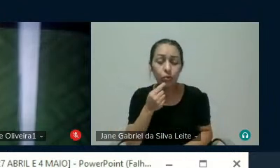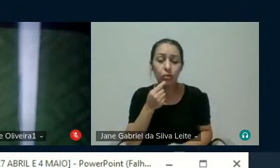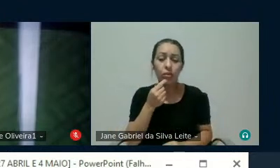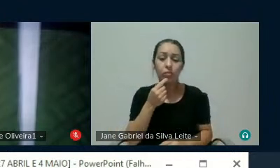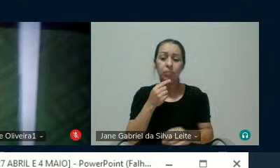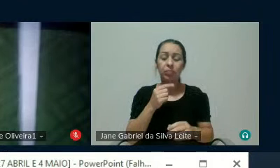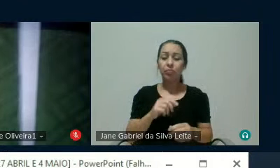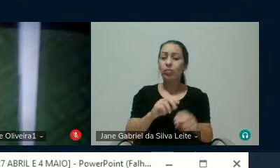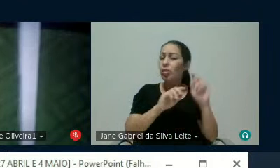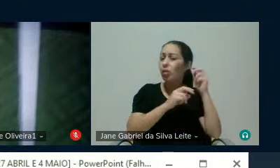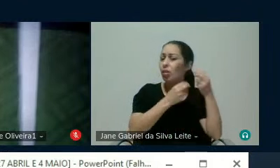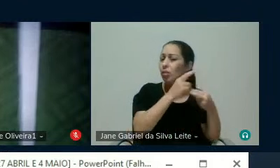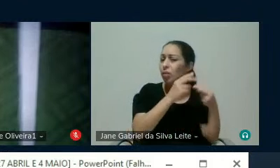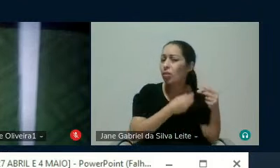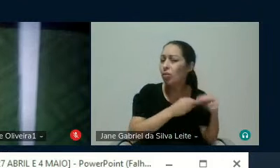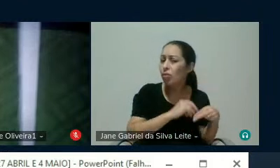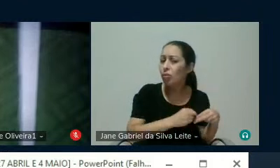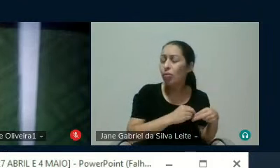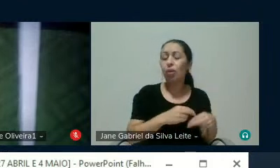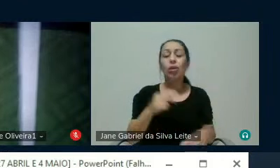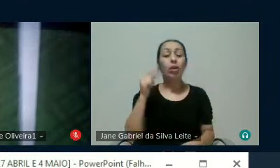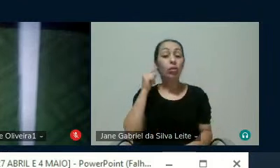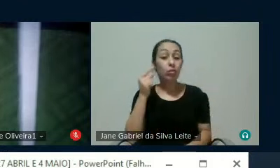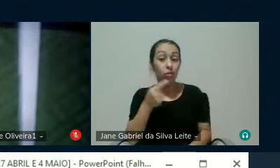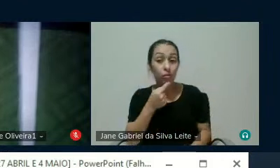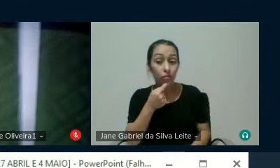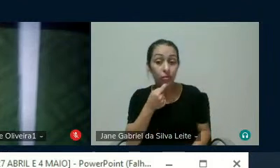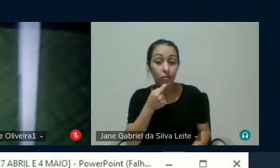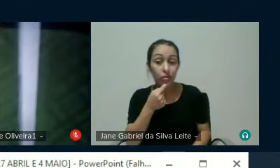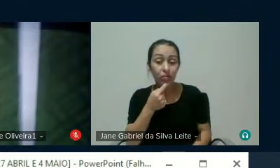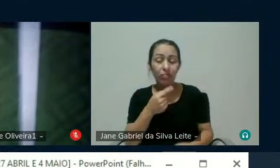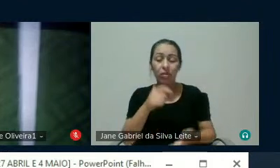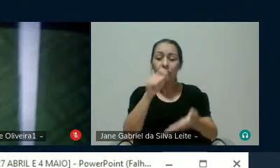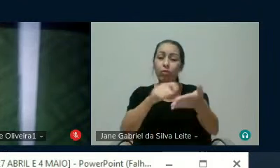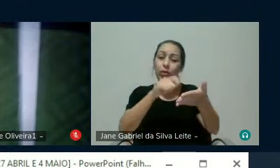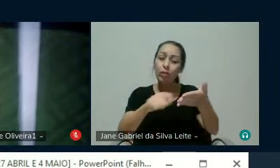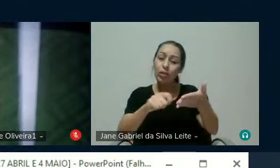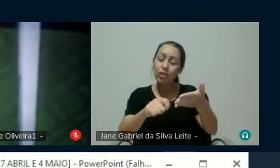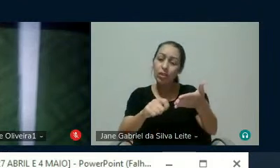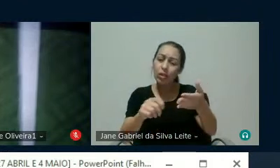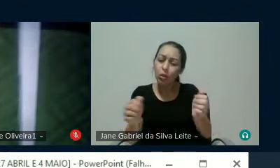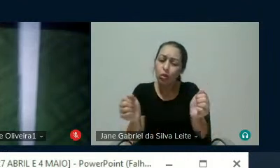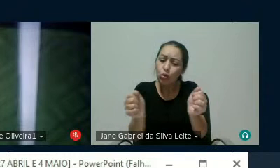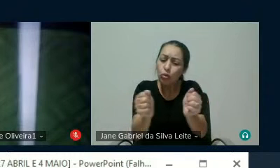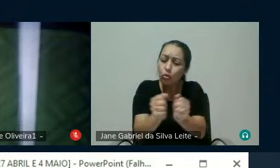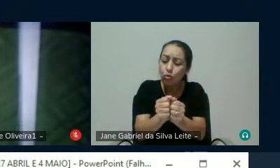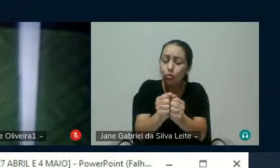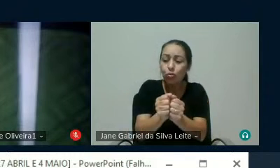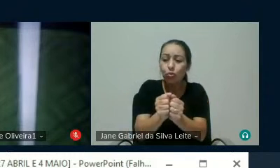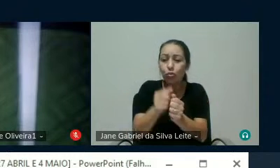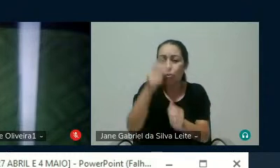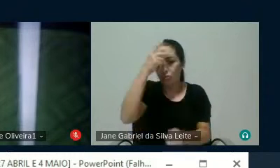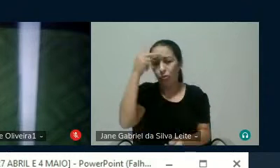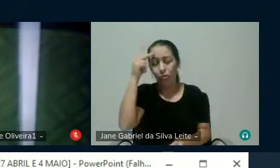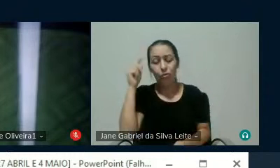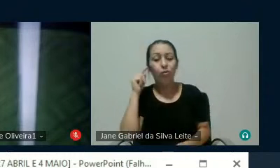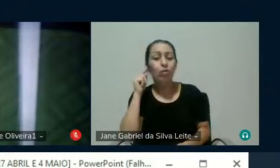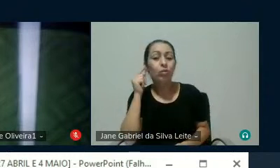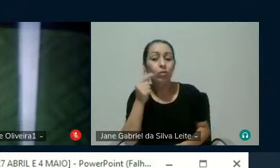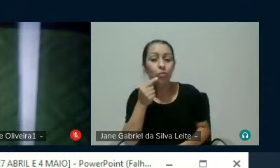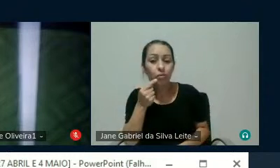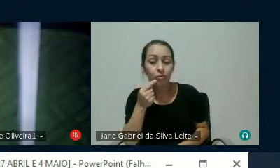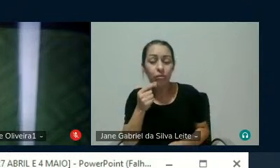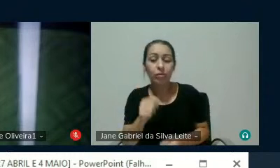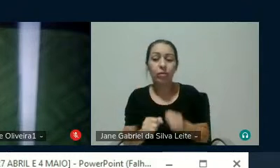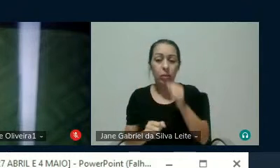com ouvintes em parcerias com surdos, né? O Mundo das Bocas Mexedeiras já foi escrito